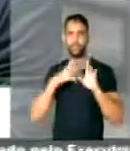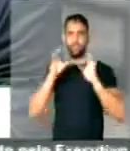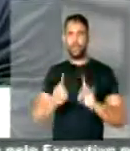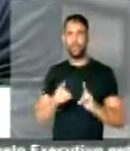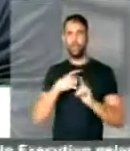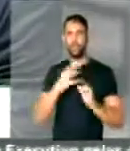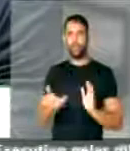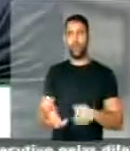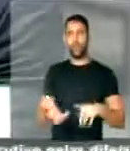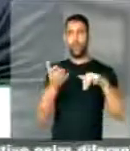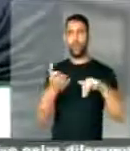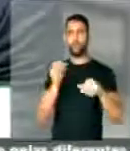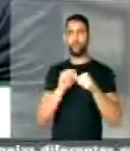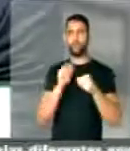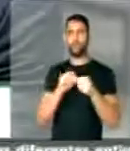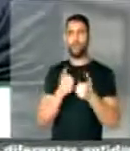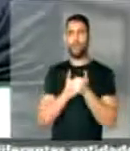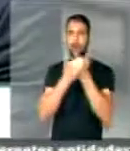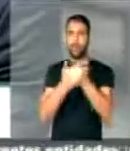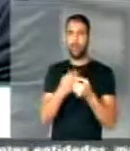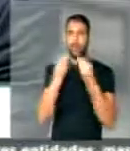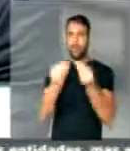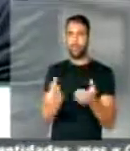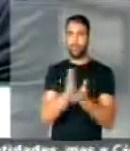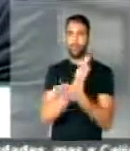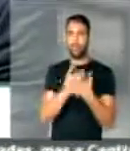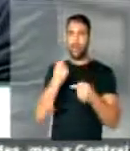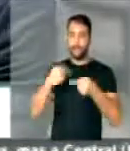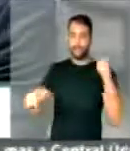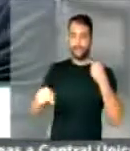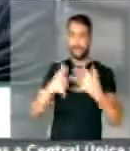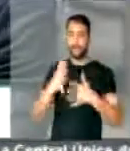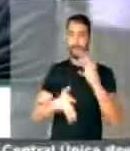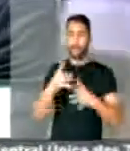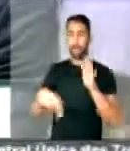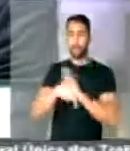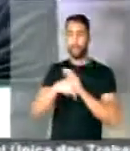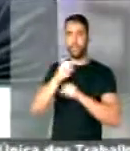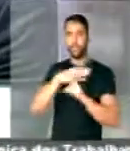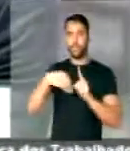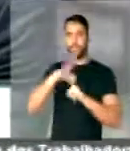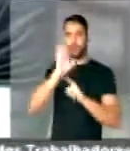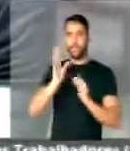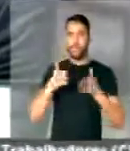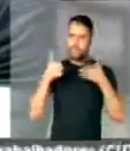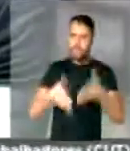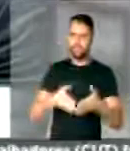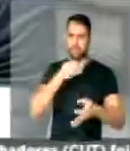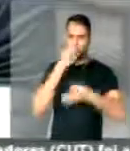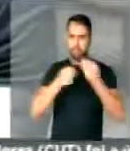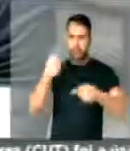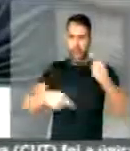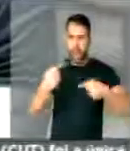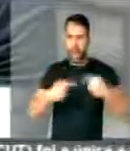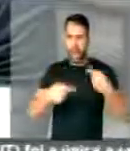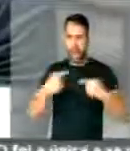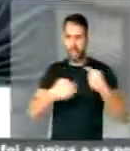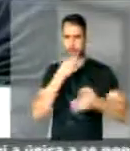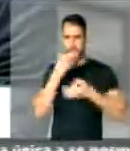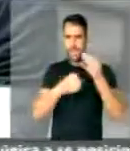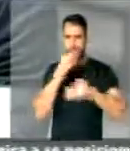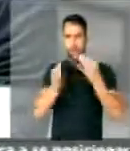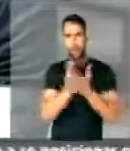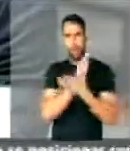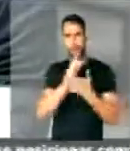dar sua contribuição e, mais do que isso, podando a própria sociedade brasileira de também participar desse debate que vai mudar a vida de milhões